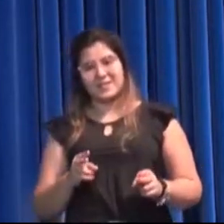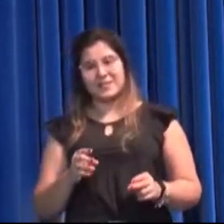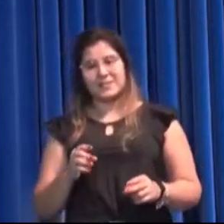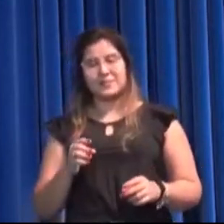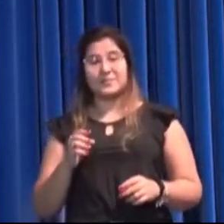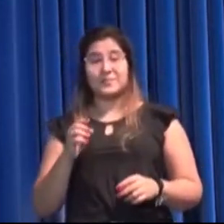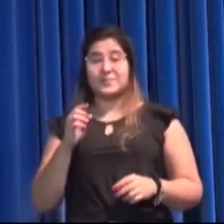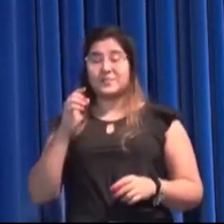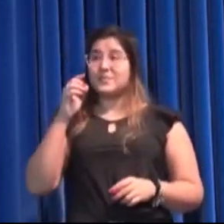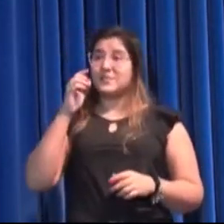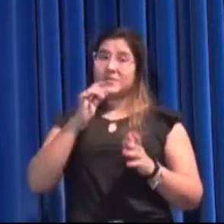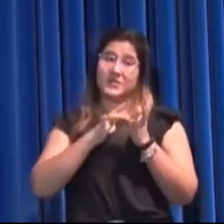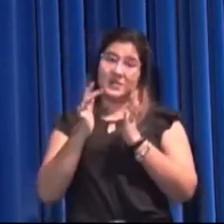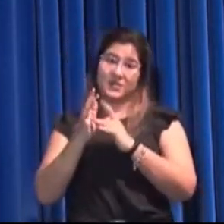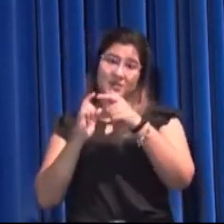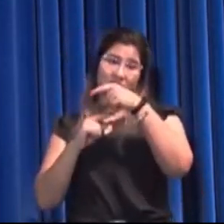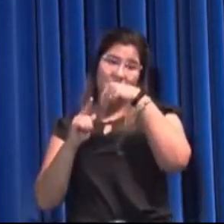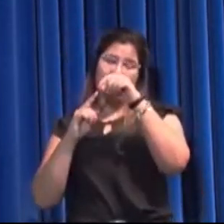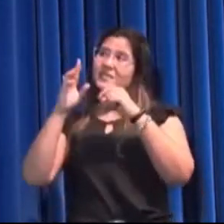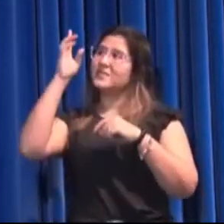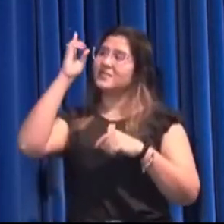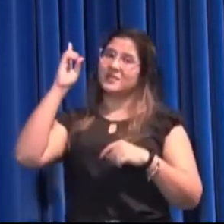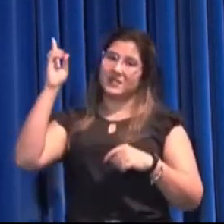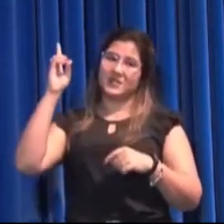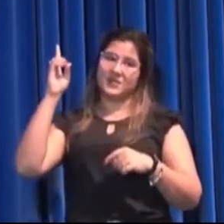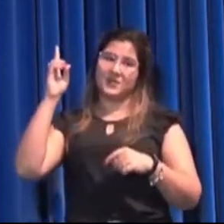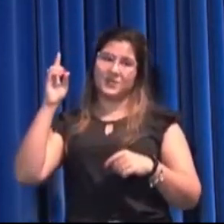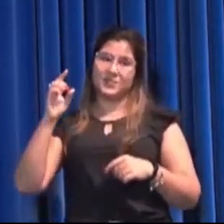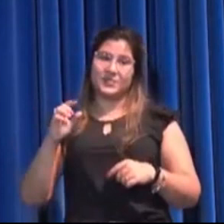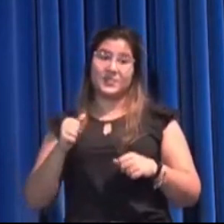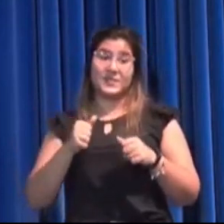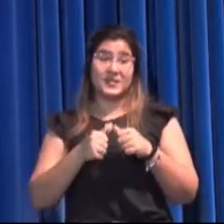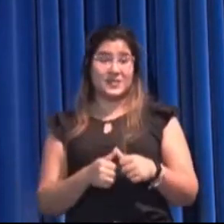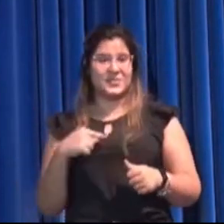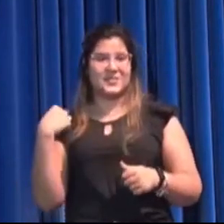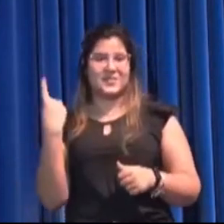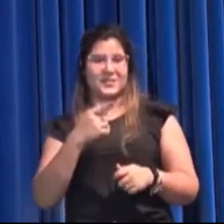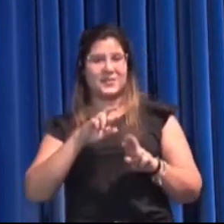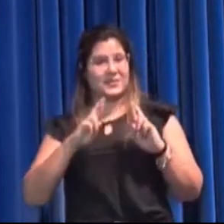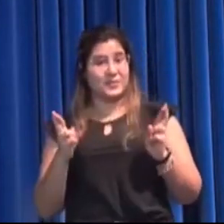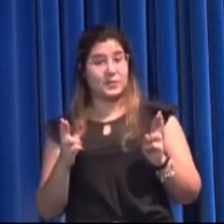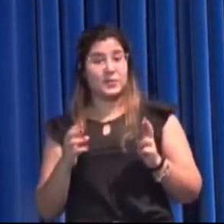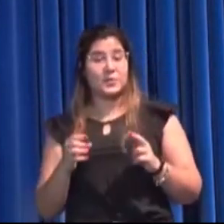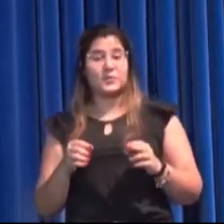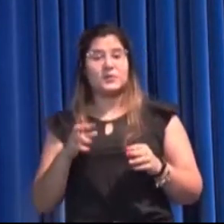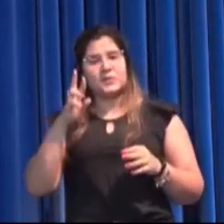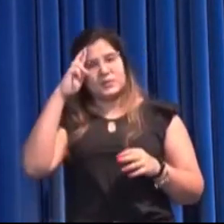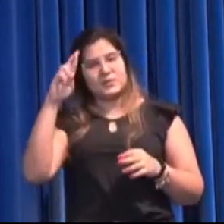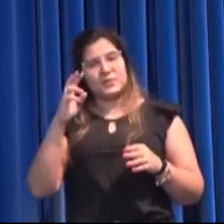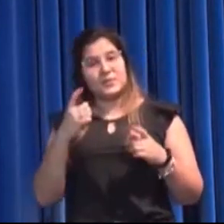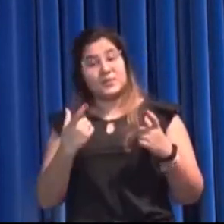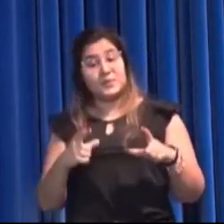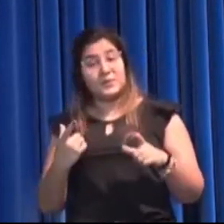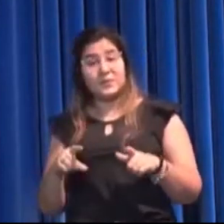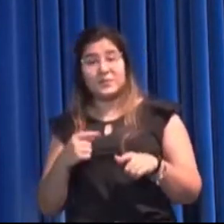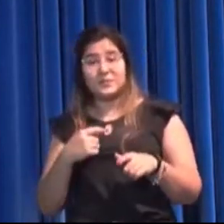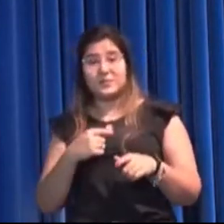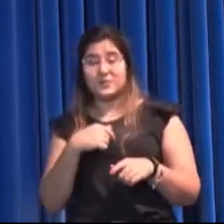Esse é um resumo da nossa esperança. Senhor, para onde iremos?